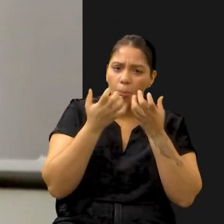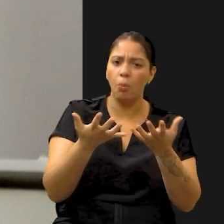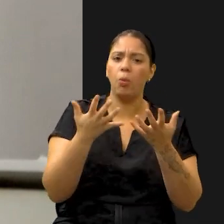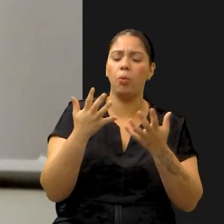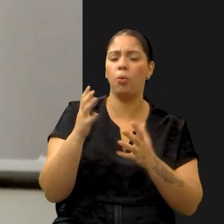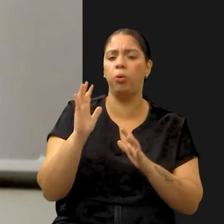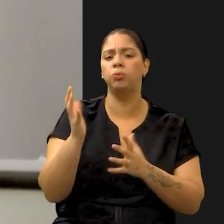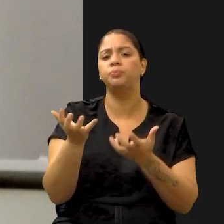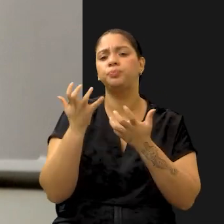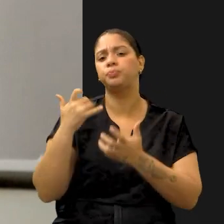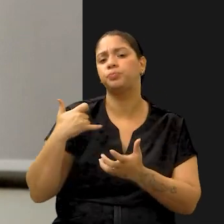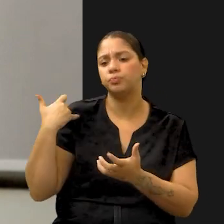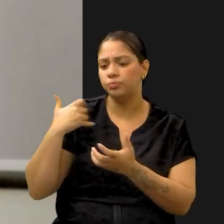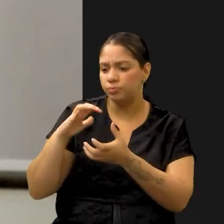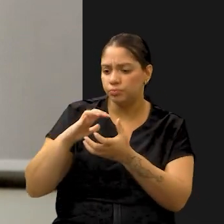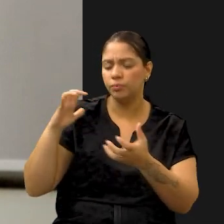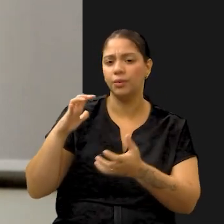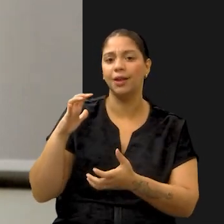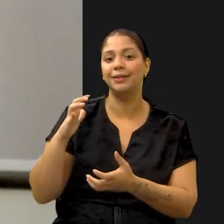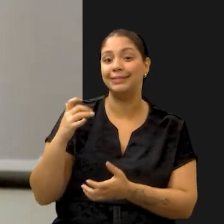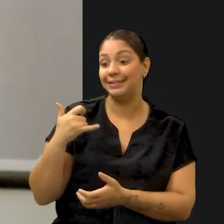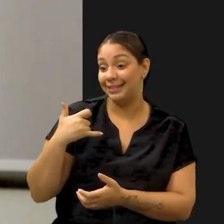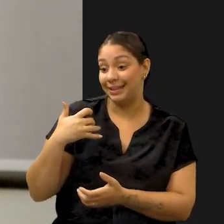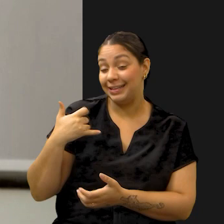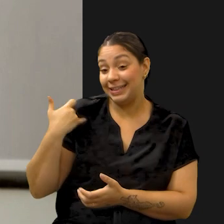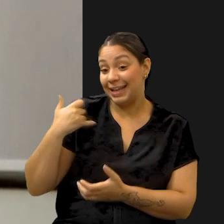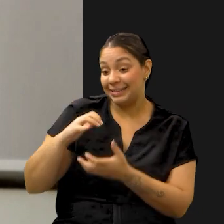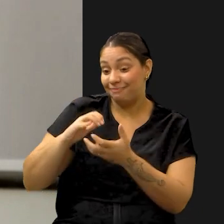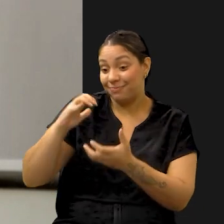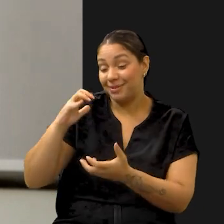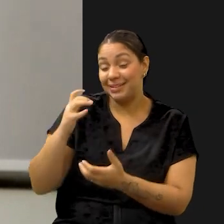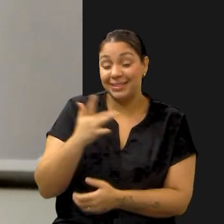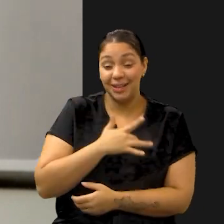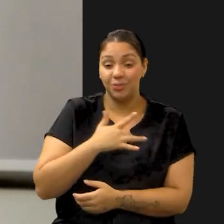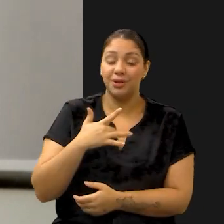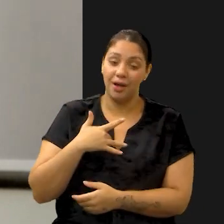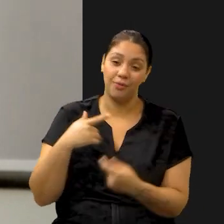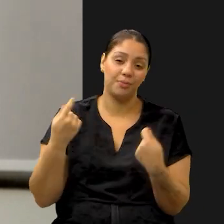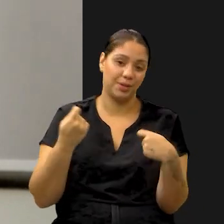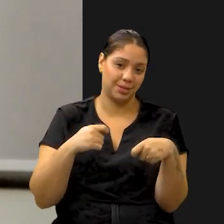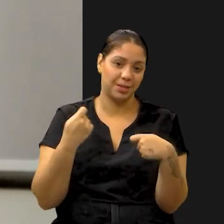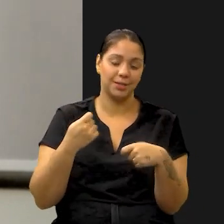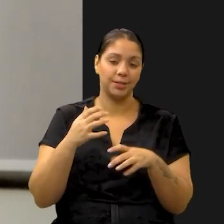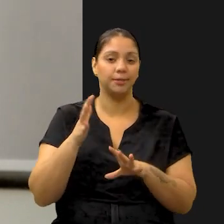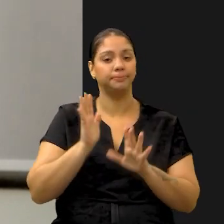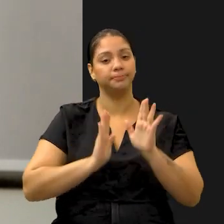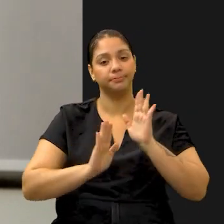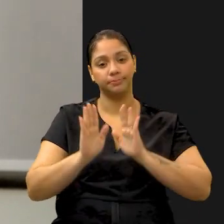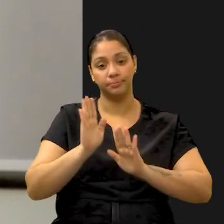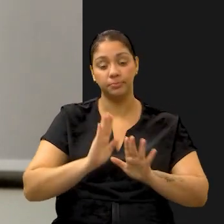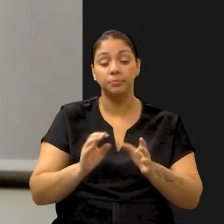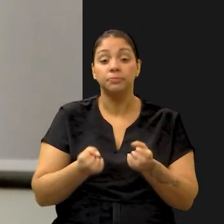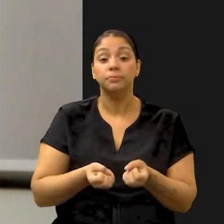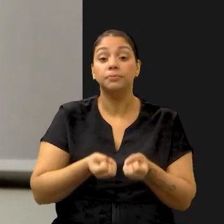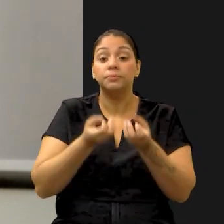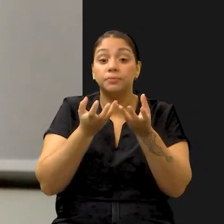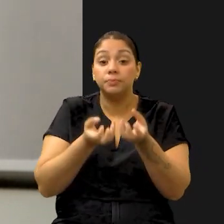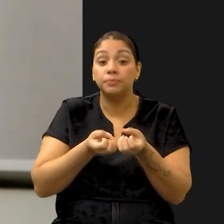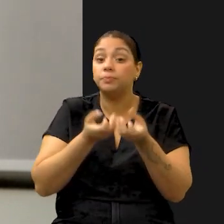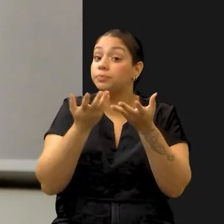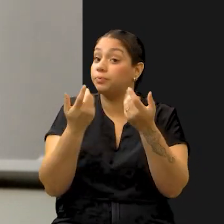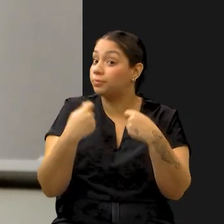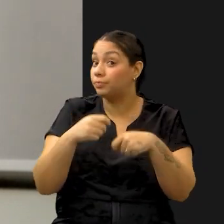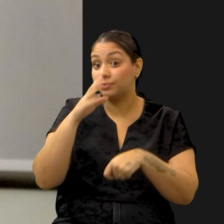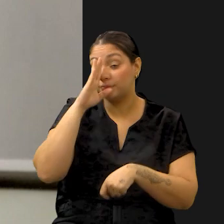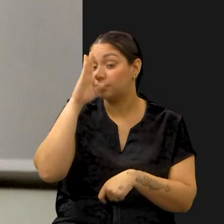envelhecer com qualidade de vida, se nós queremos ser idosos saudáveis. Então, acho que a informação é algo que a gente